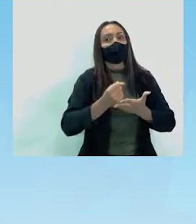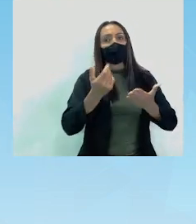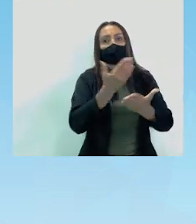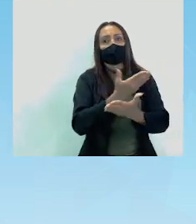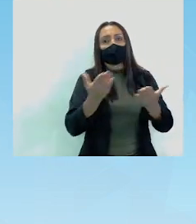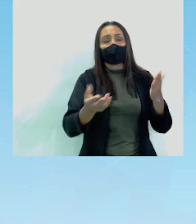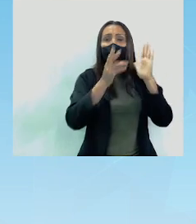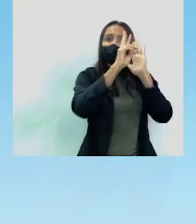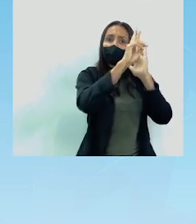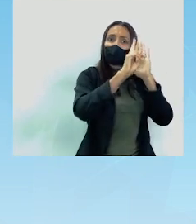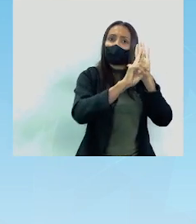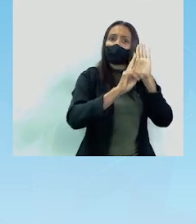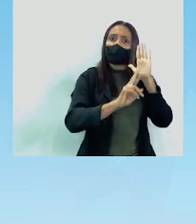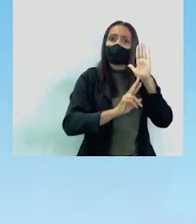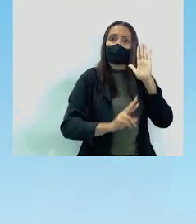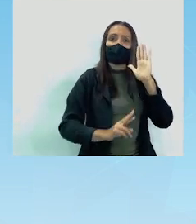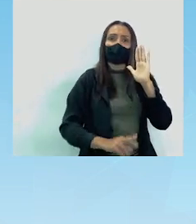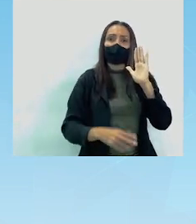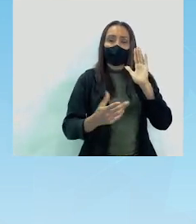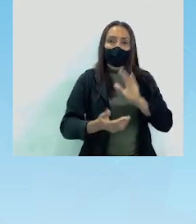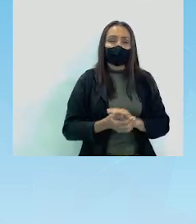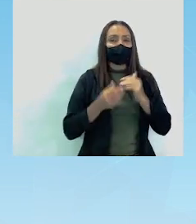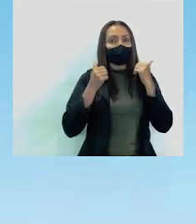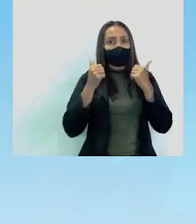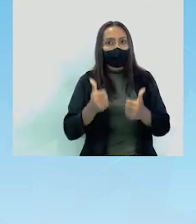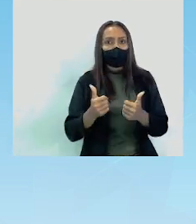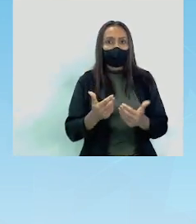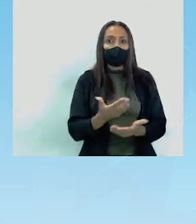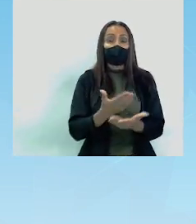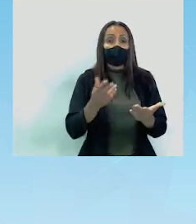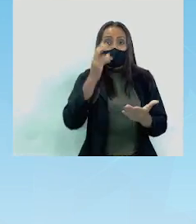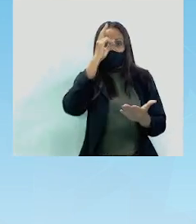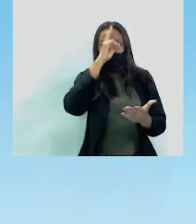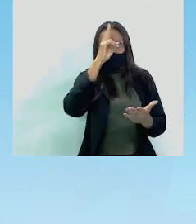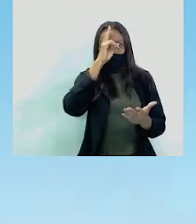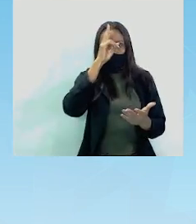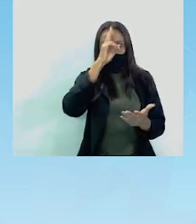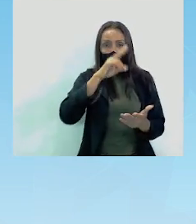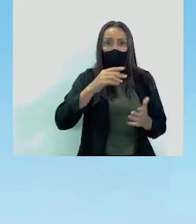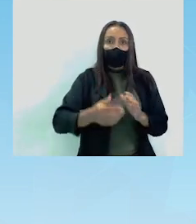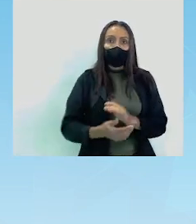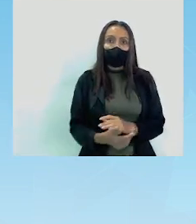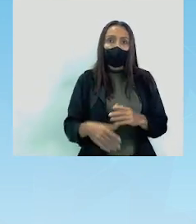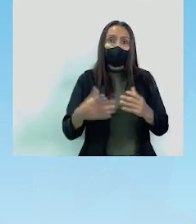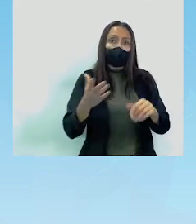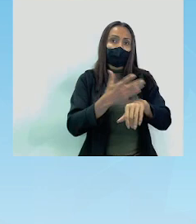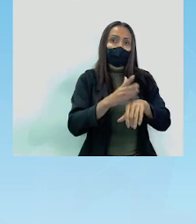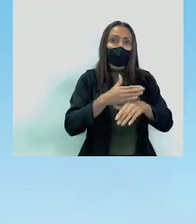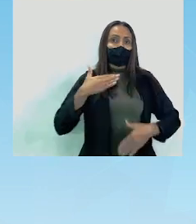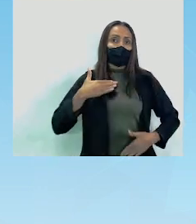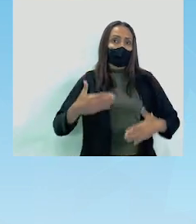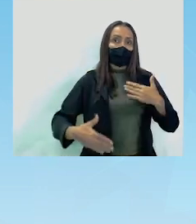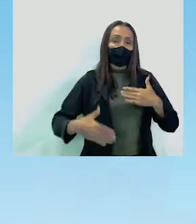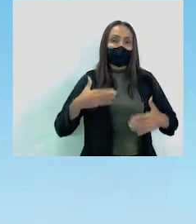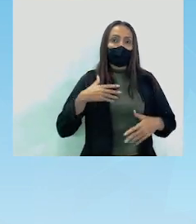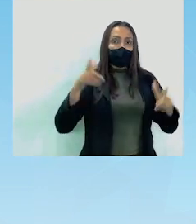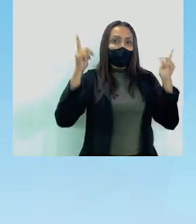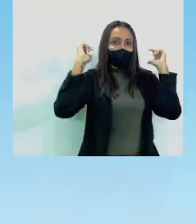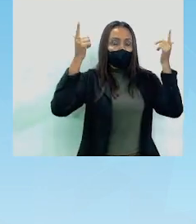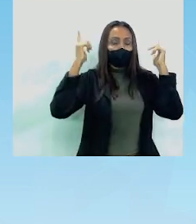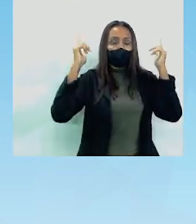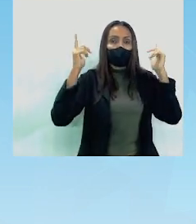a responderem à questão anterior, beleza? Então, lembrando só, práticas corporais de aventura na natureza são práticas